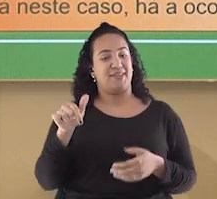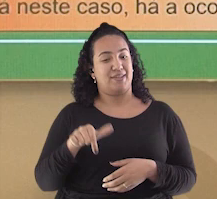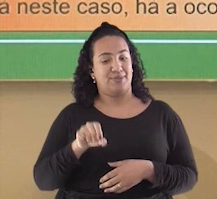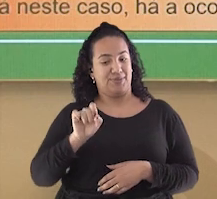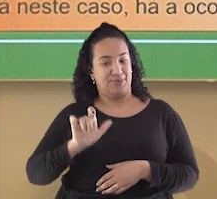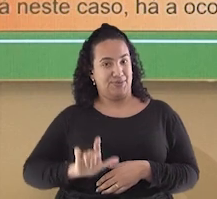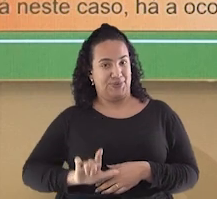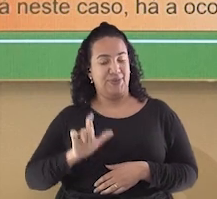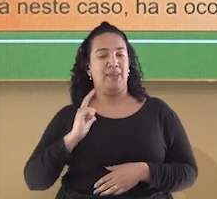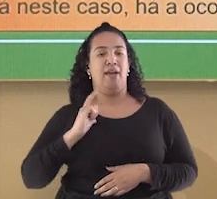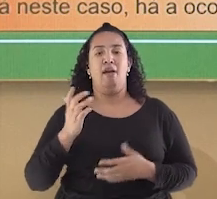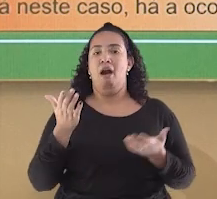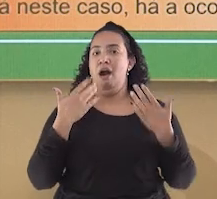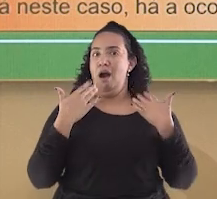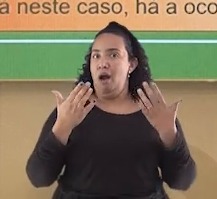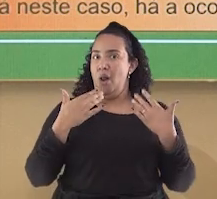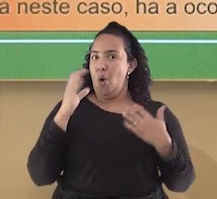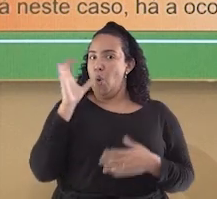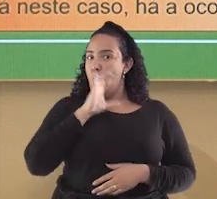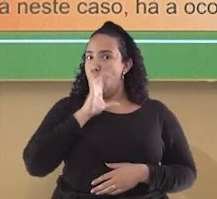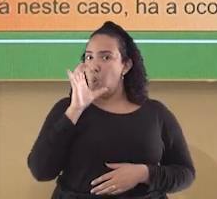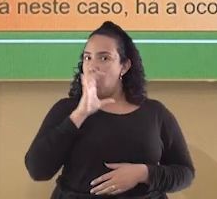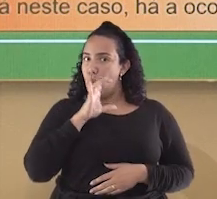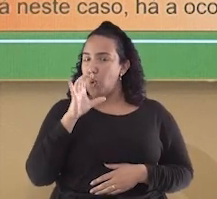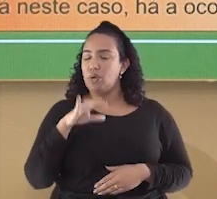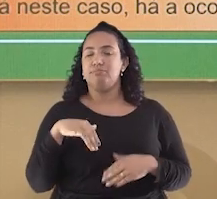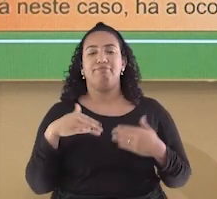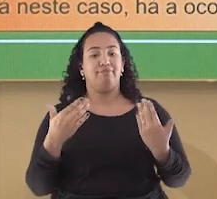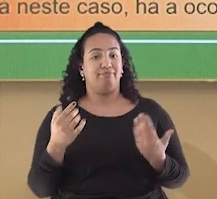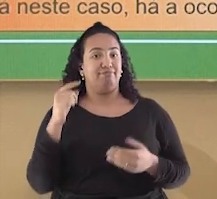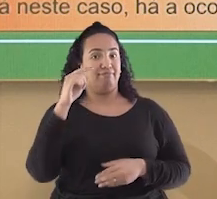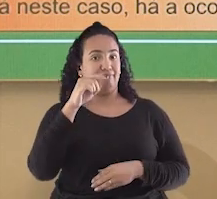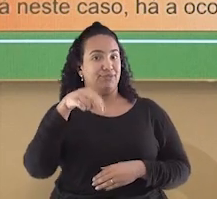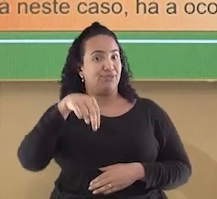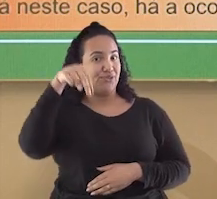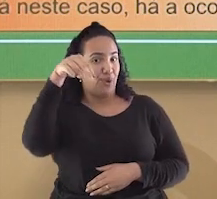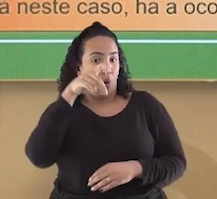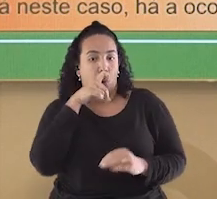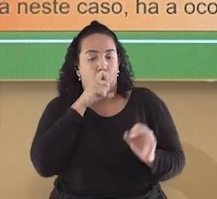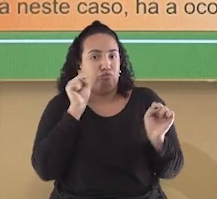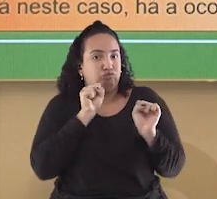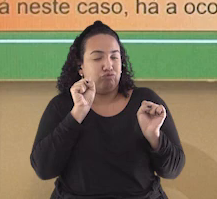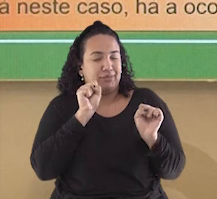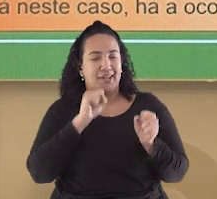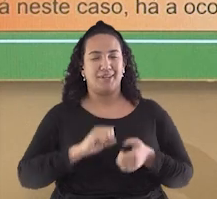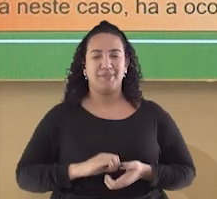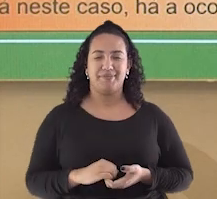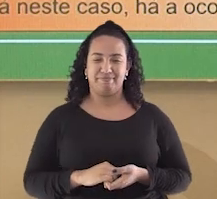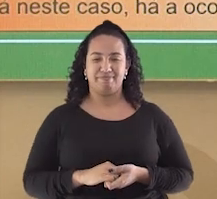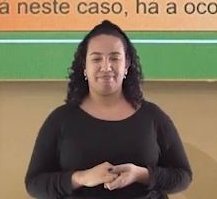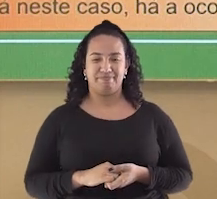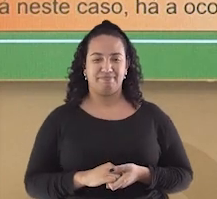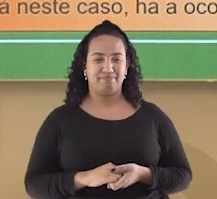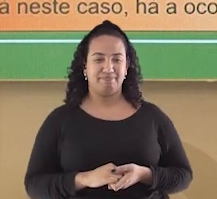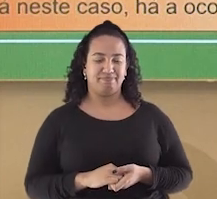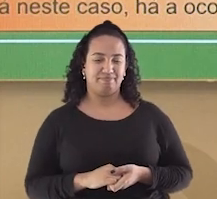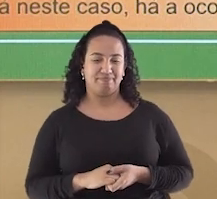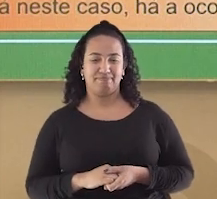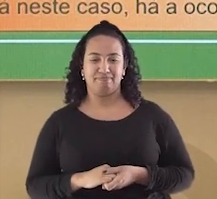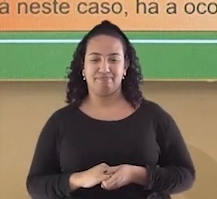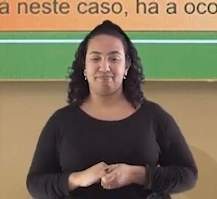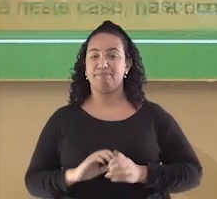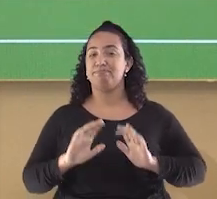é ele que vai receber luz e calor, dando início ao verão, enquanto é inverno lá no norte da Terra.